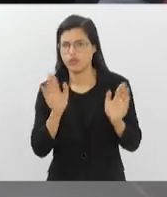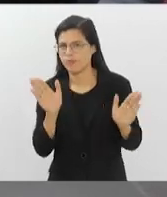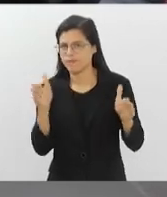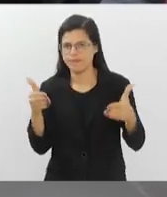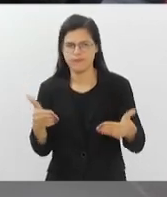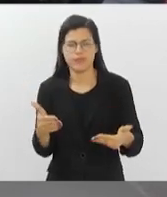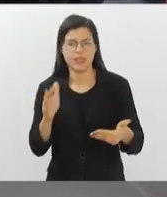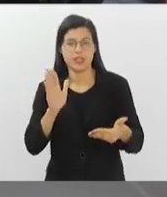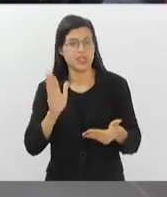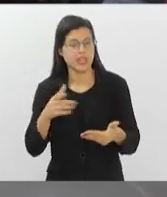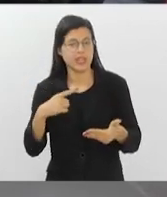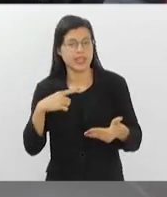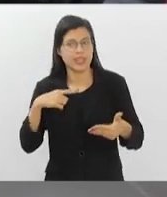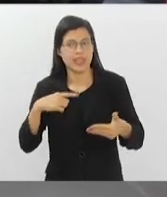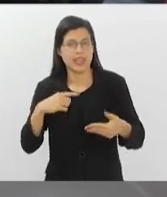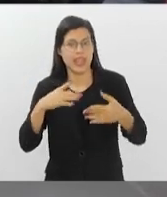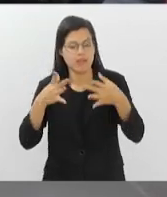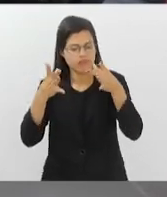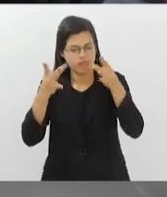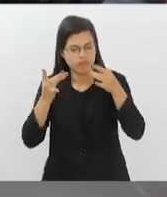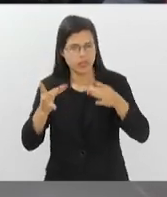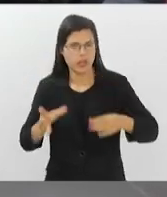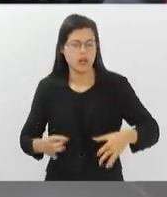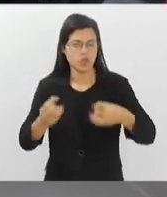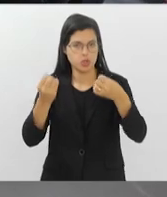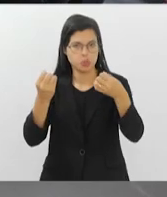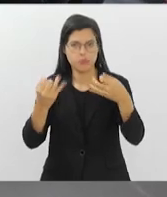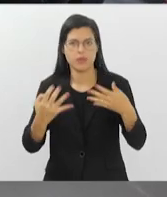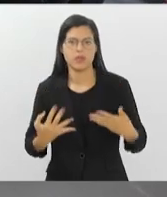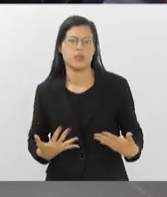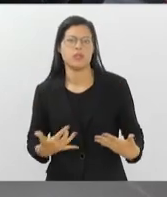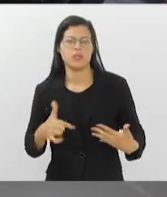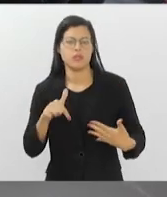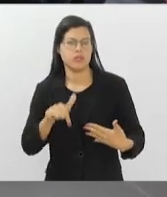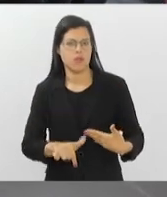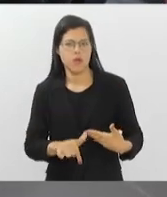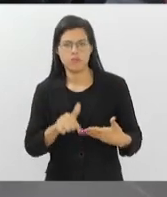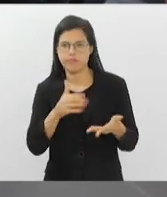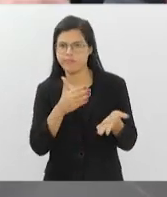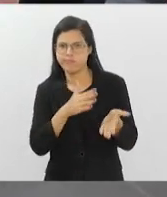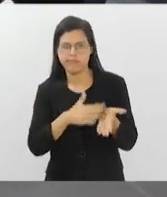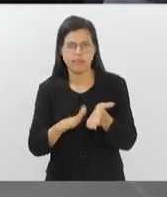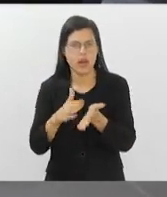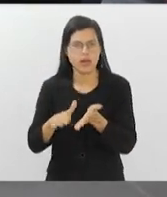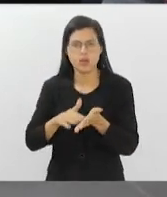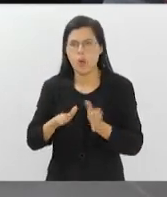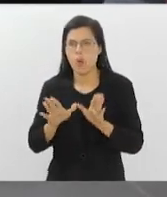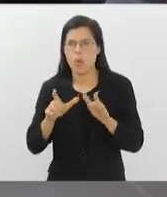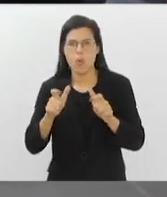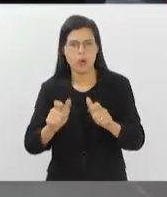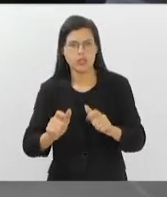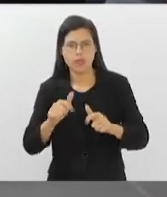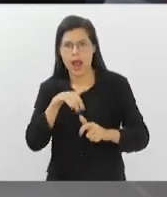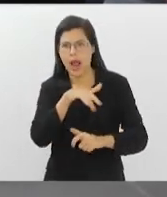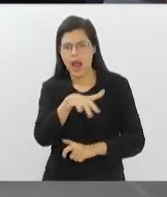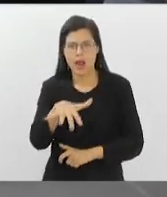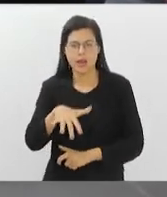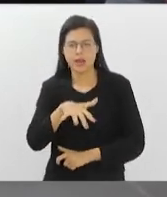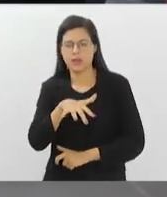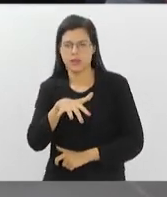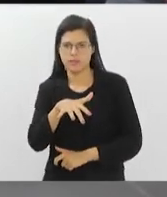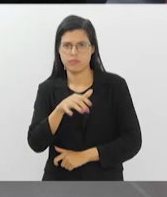com a descrição dentro daquilo para o qual ela é destinada, na área da educação, na área